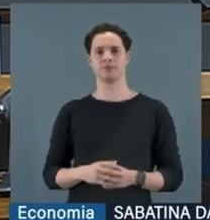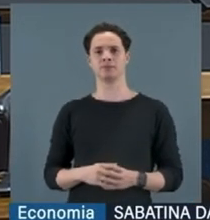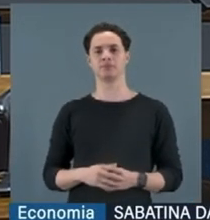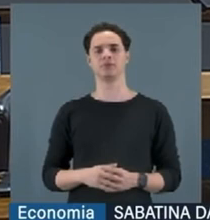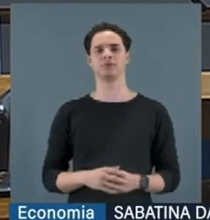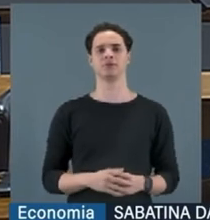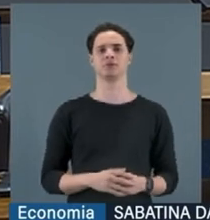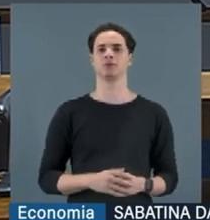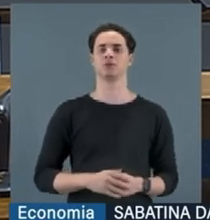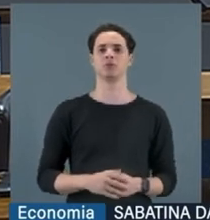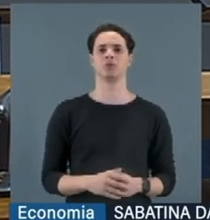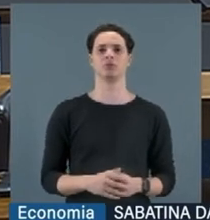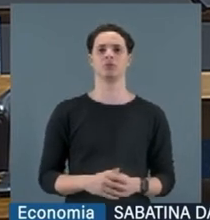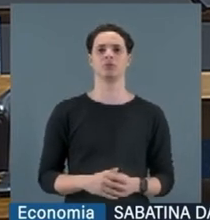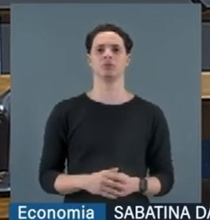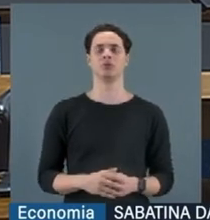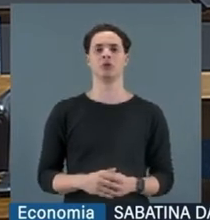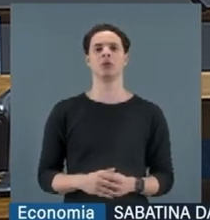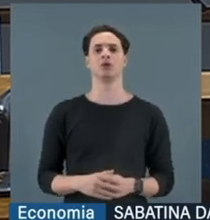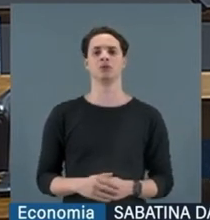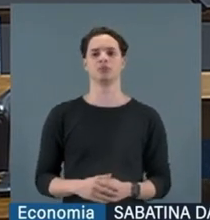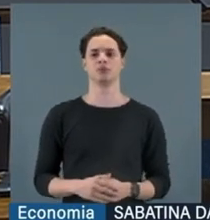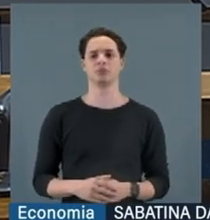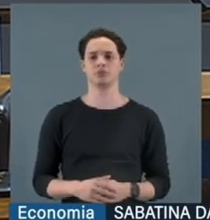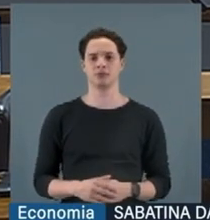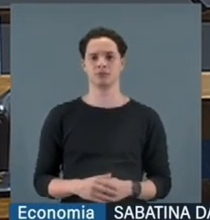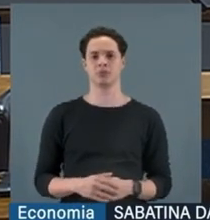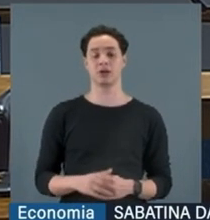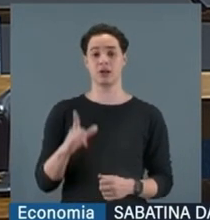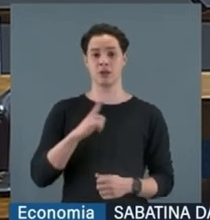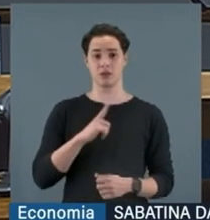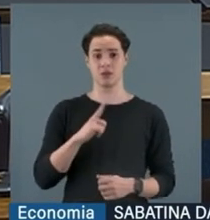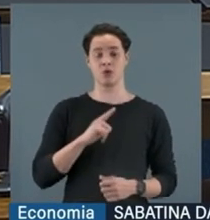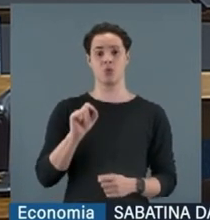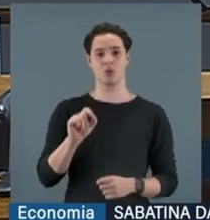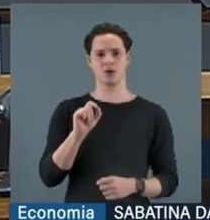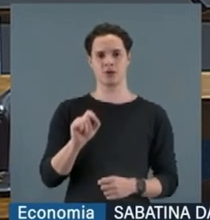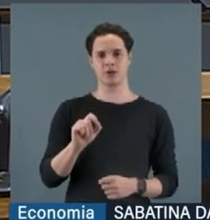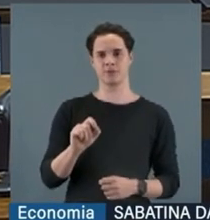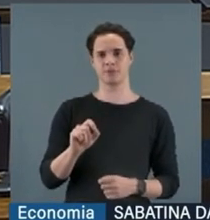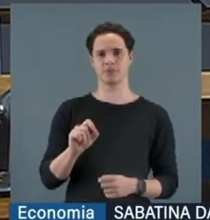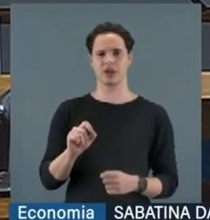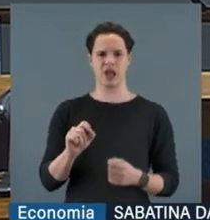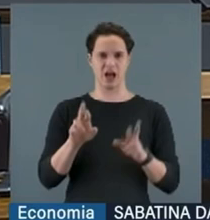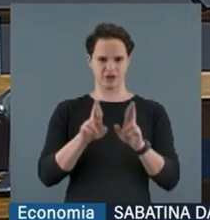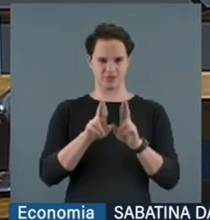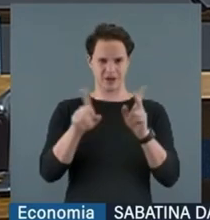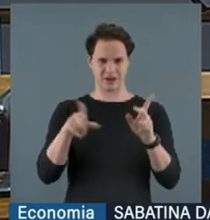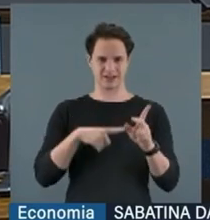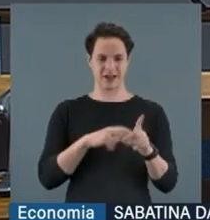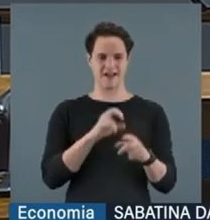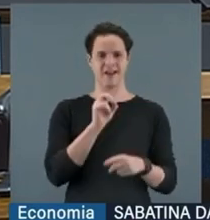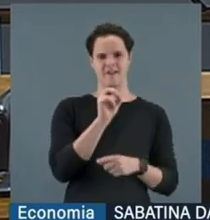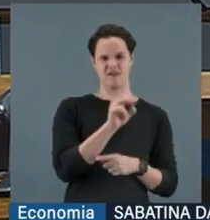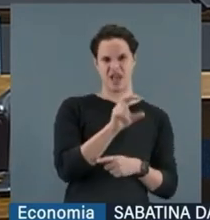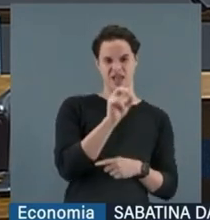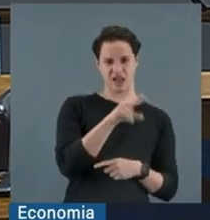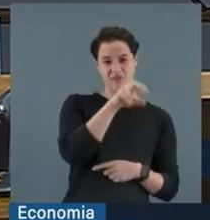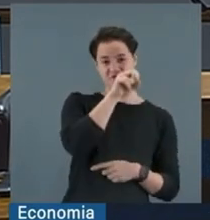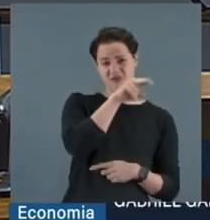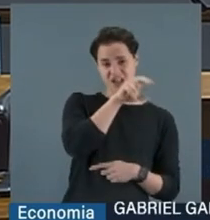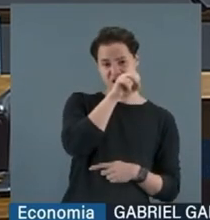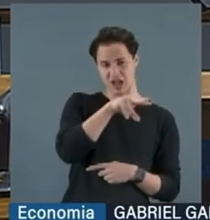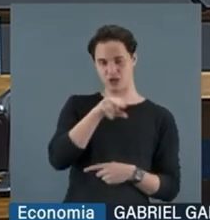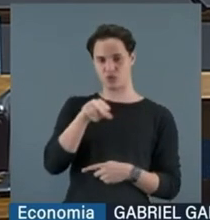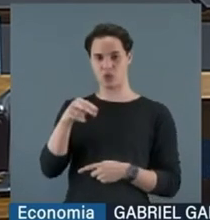que a dose da cura do remédio para o veneno a diferença